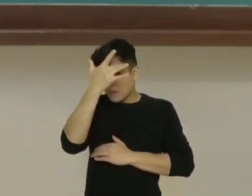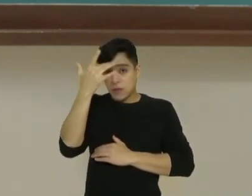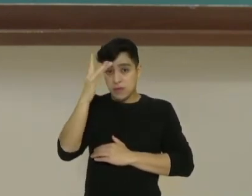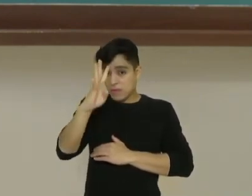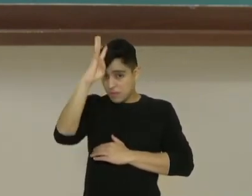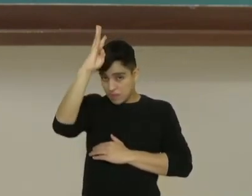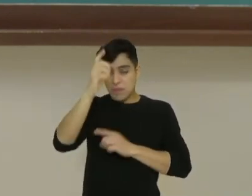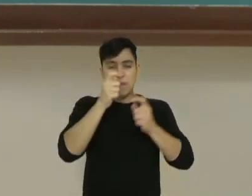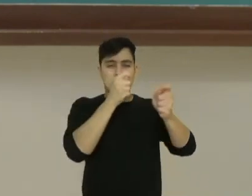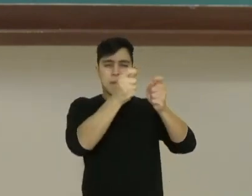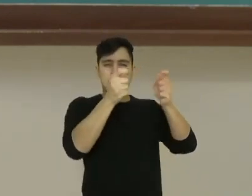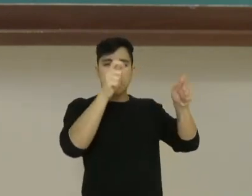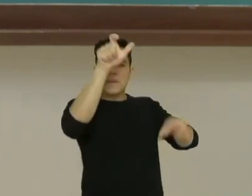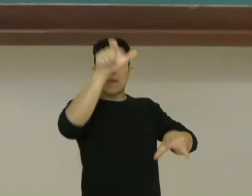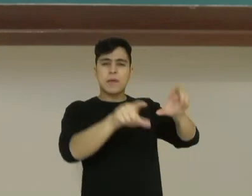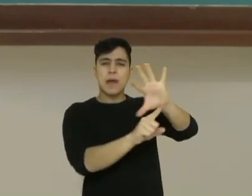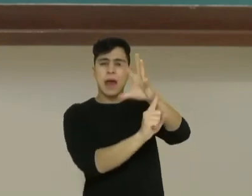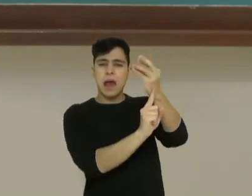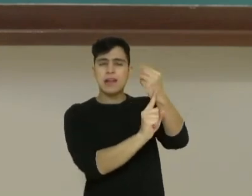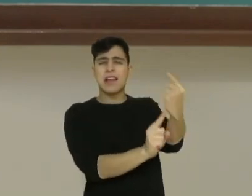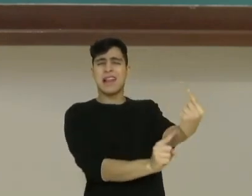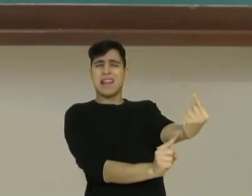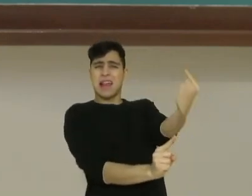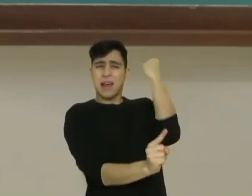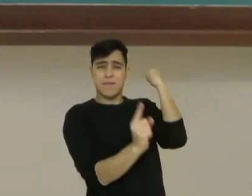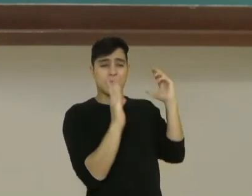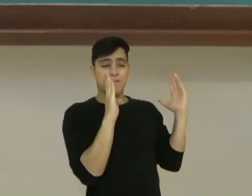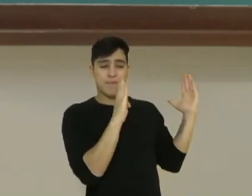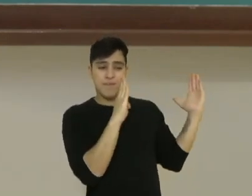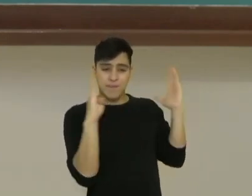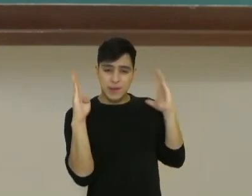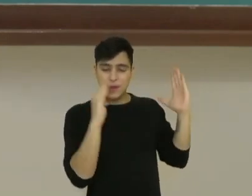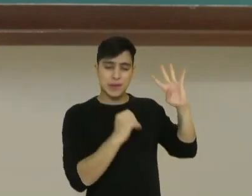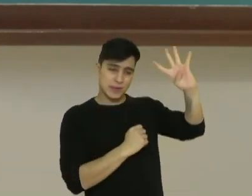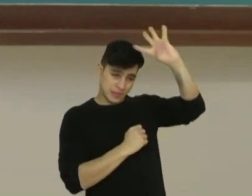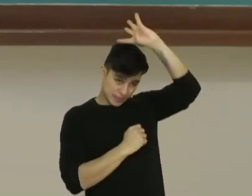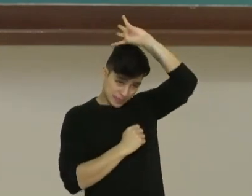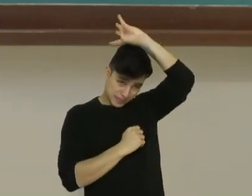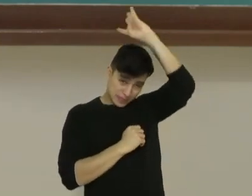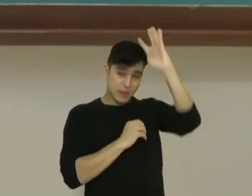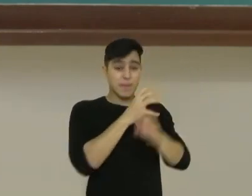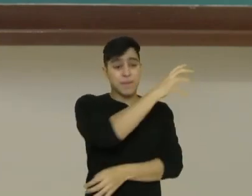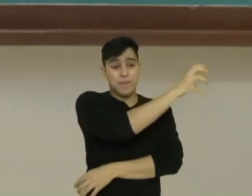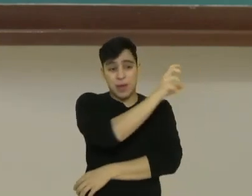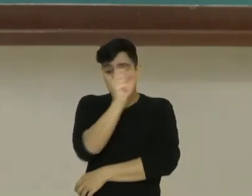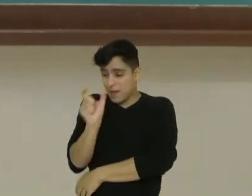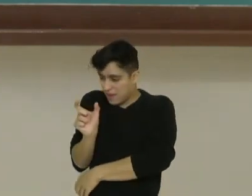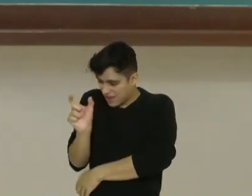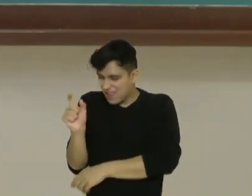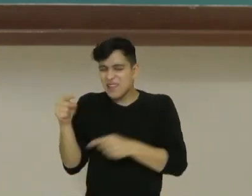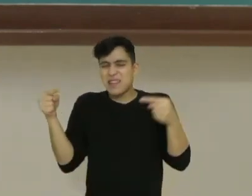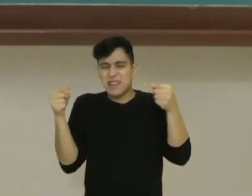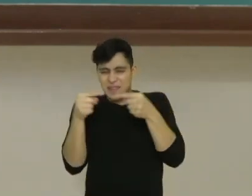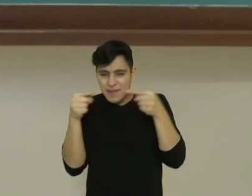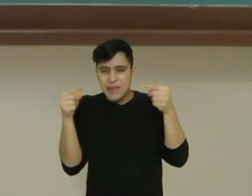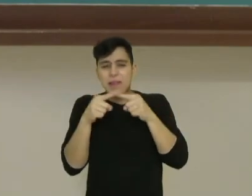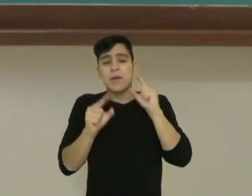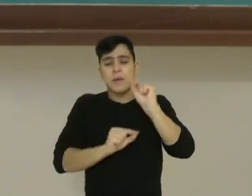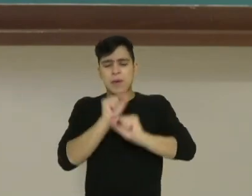no período da Roma Antiga. Tá? Então, por isso esse termo foi mantido aqui no período do